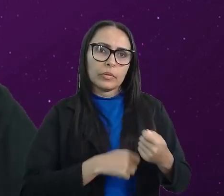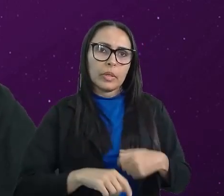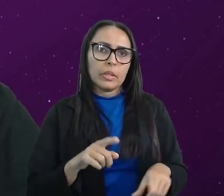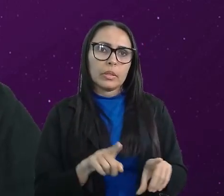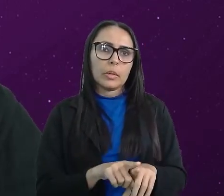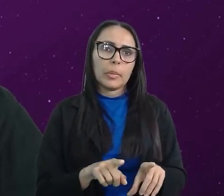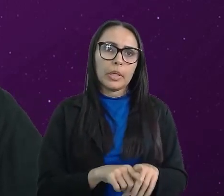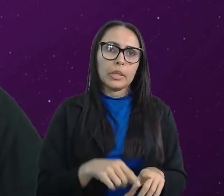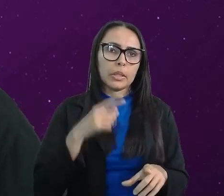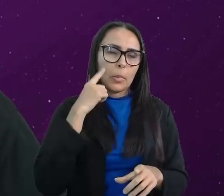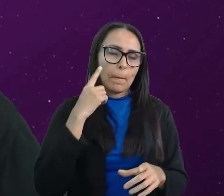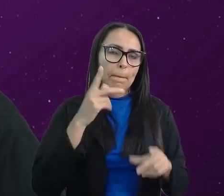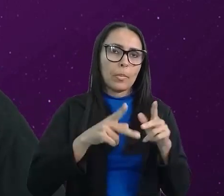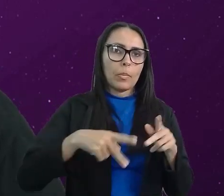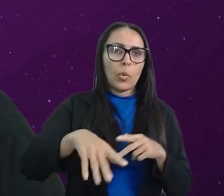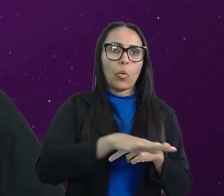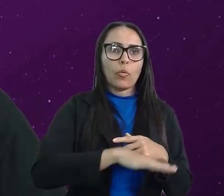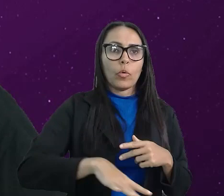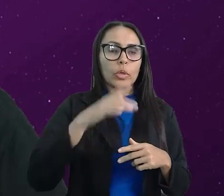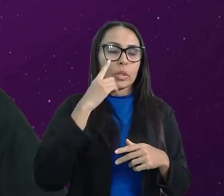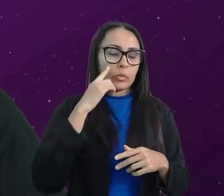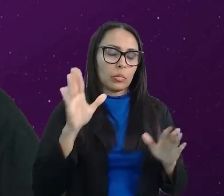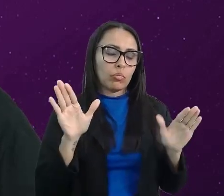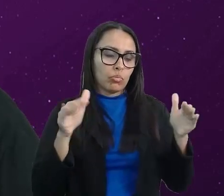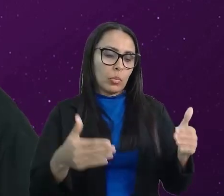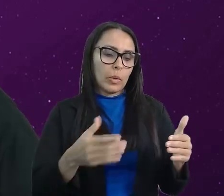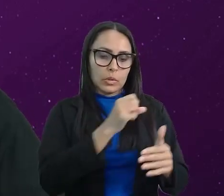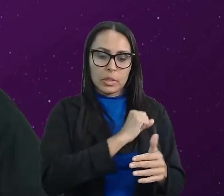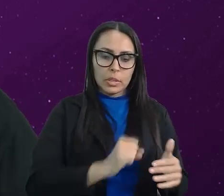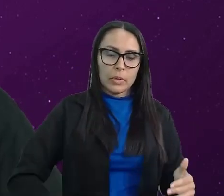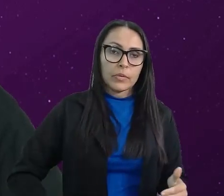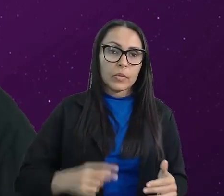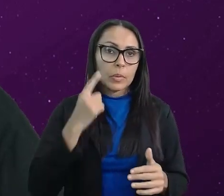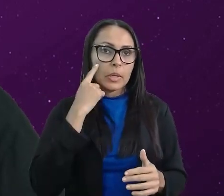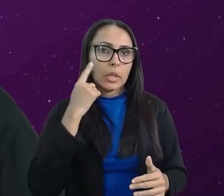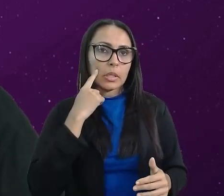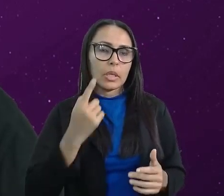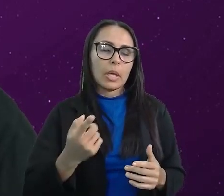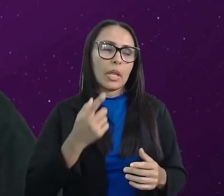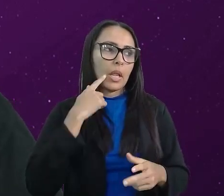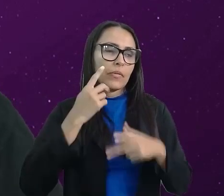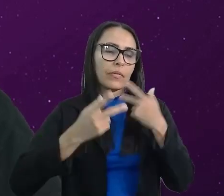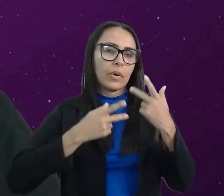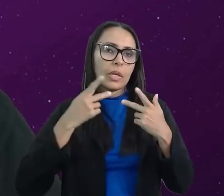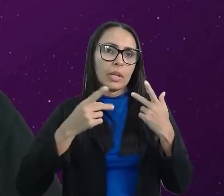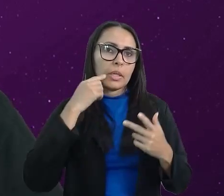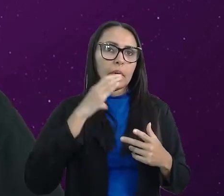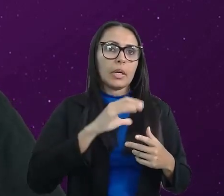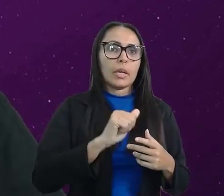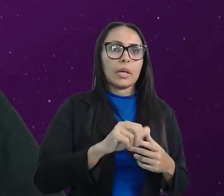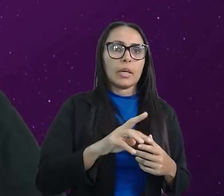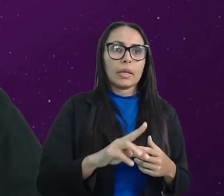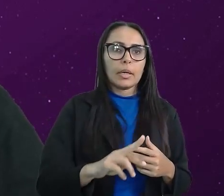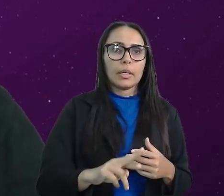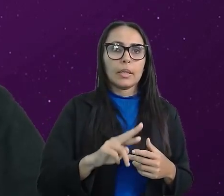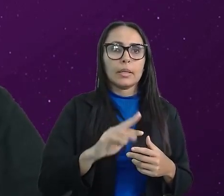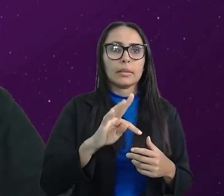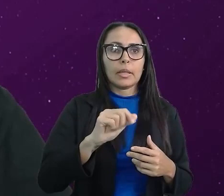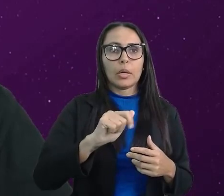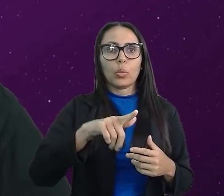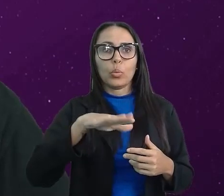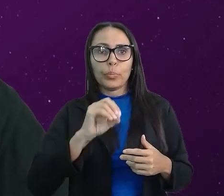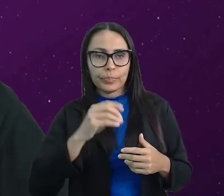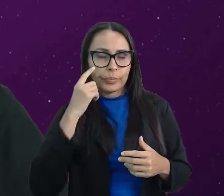patrícios que compunham O Senado e Se você prestar atenção aí ela fala de Cartago